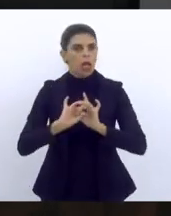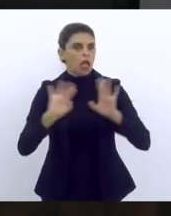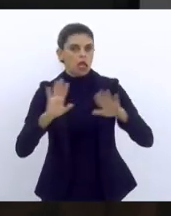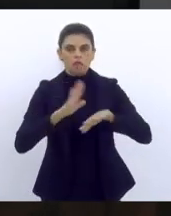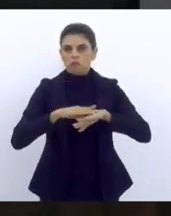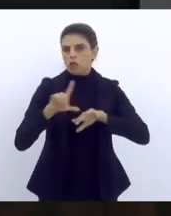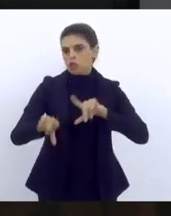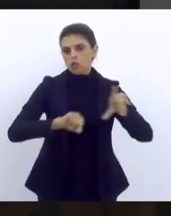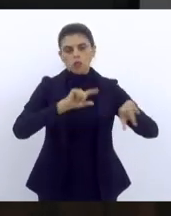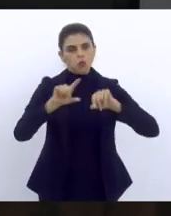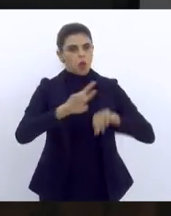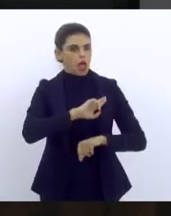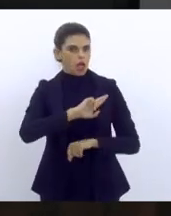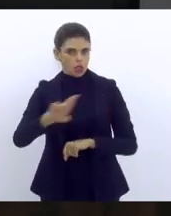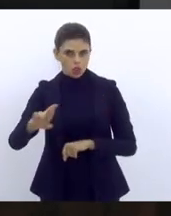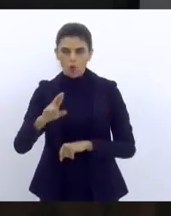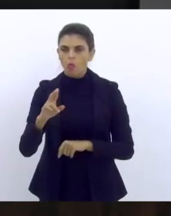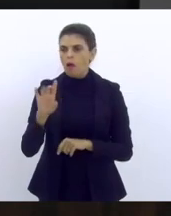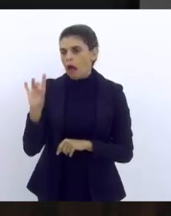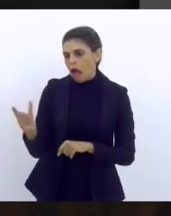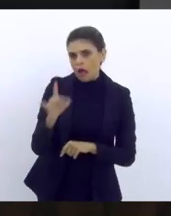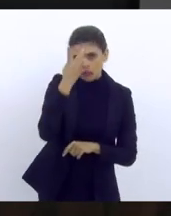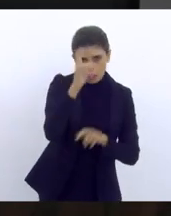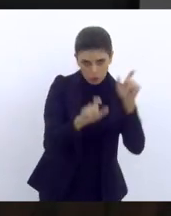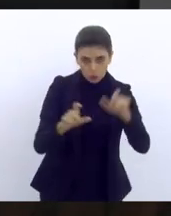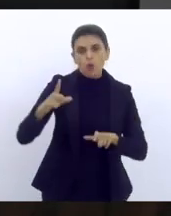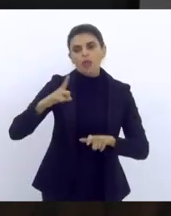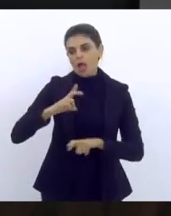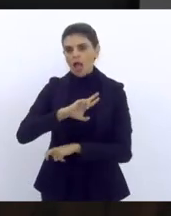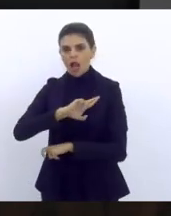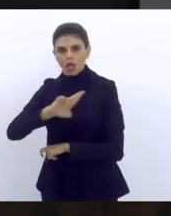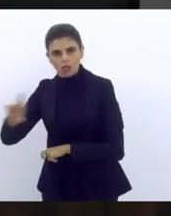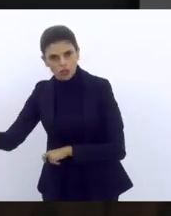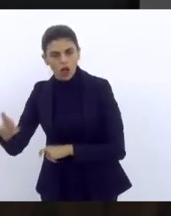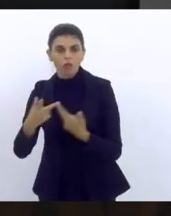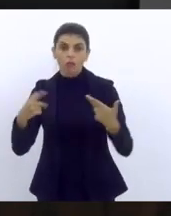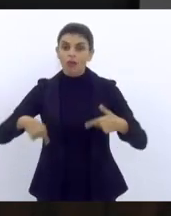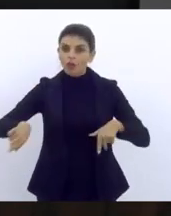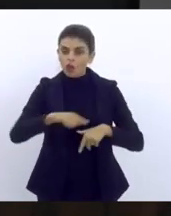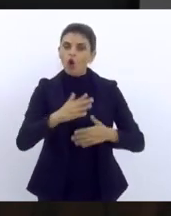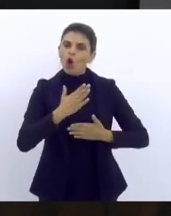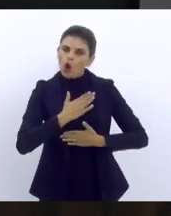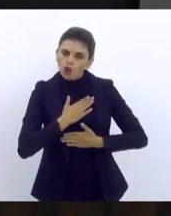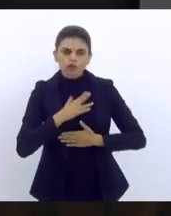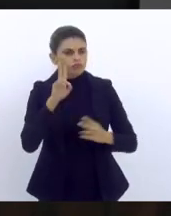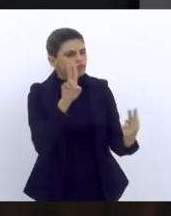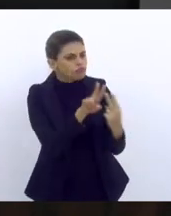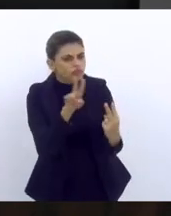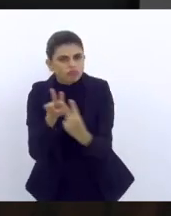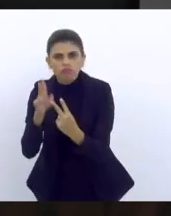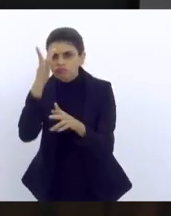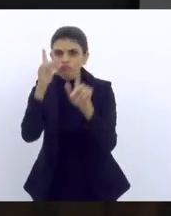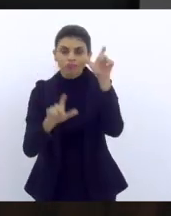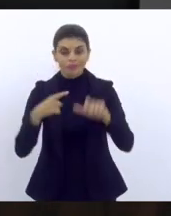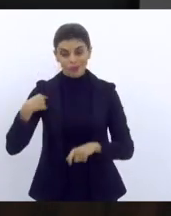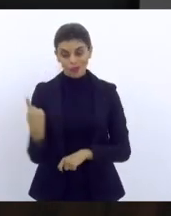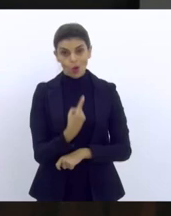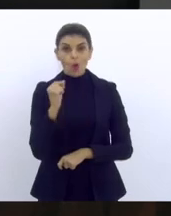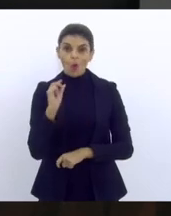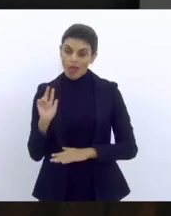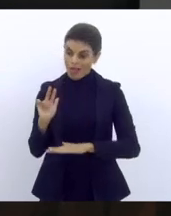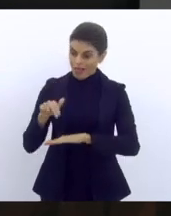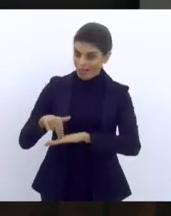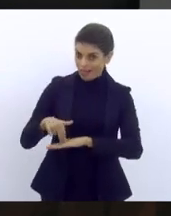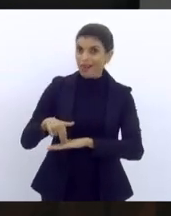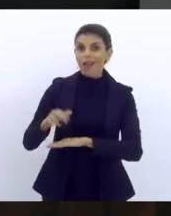nossas bandeiras, mas nós sempre ouvimos a todos. Até porque nós aqui somos representantes do